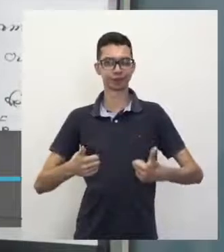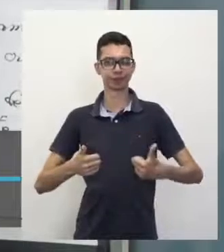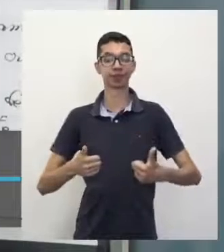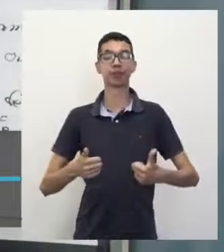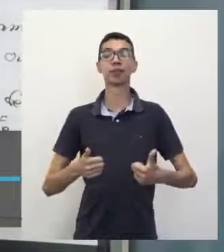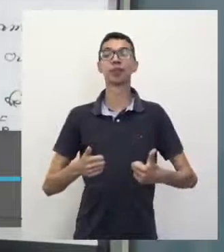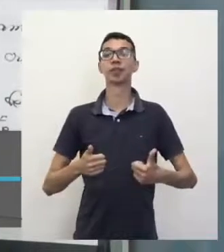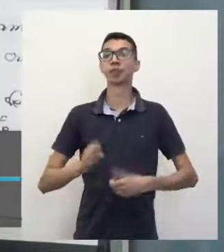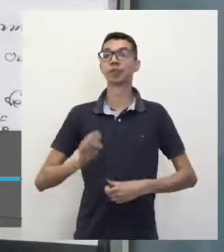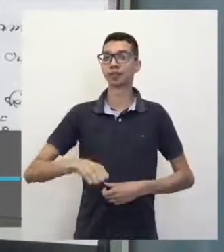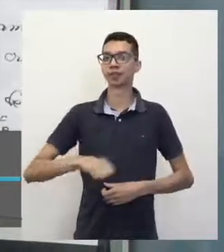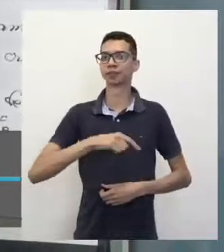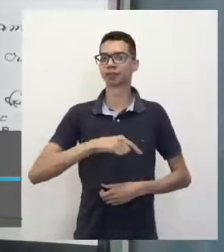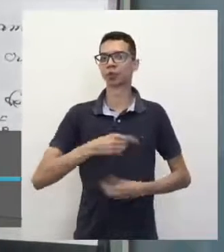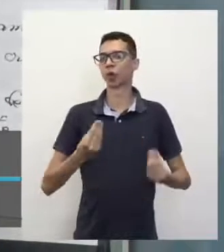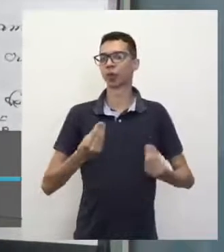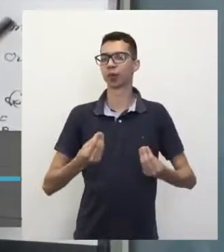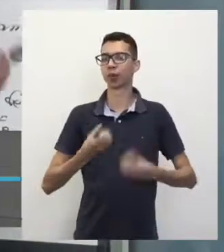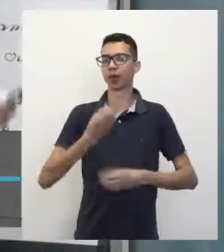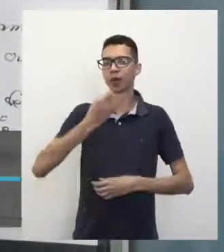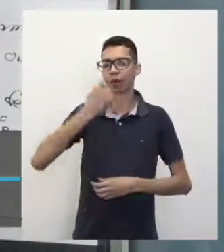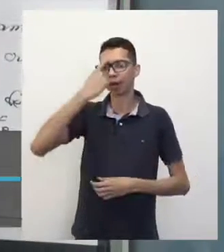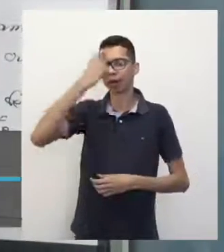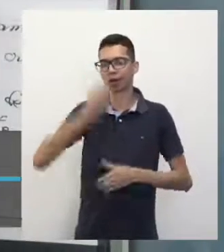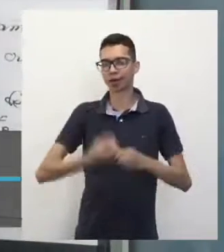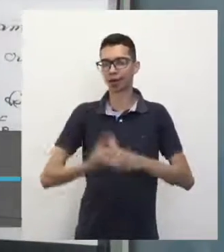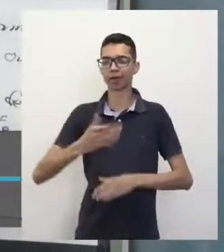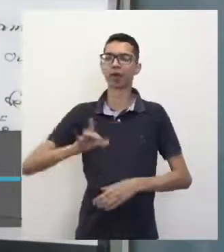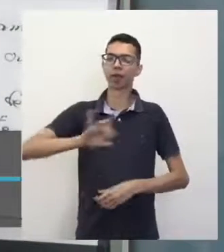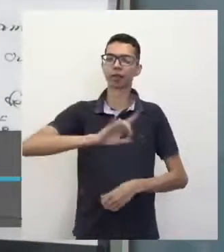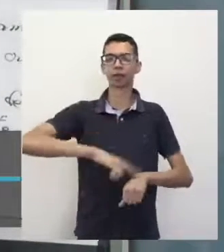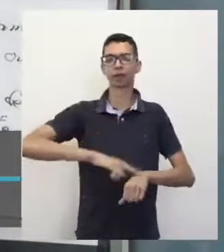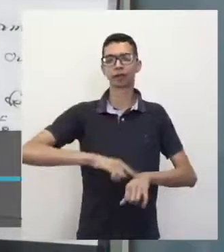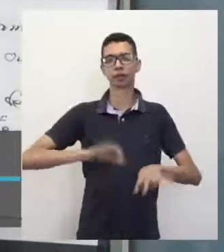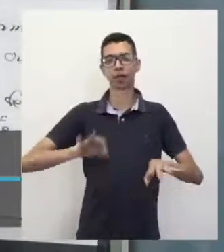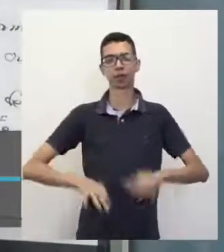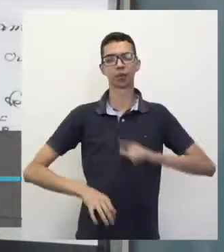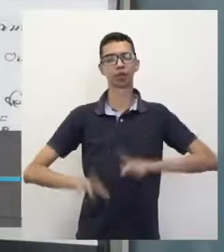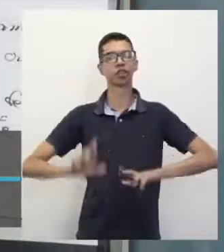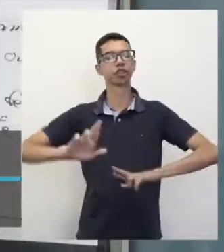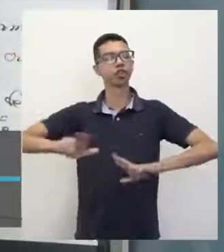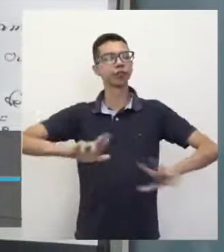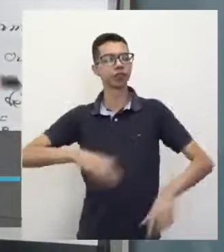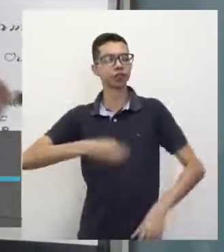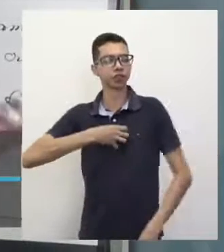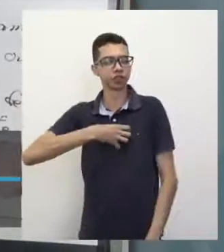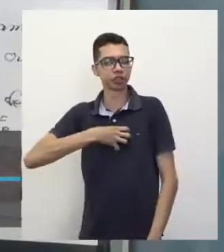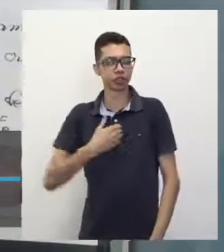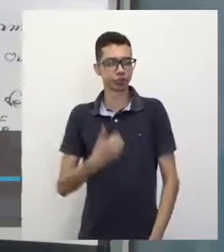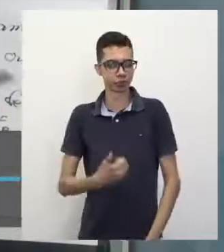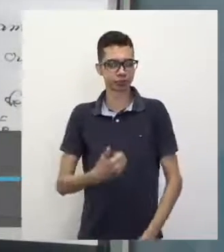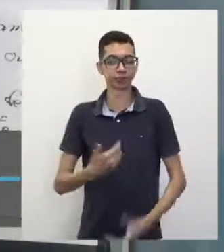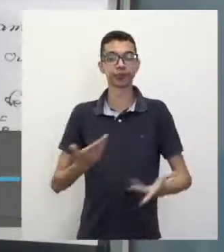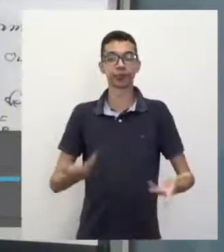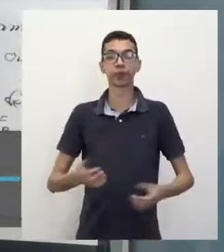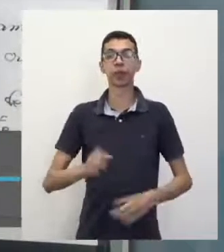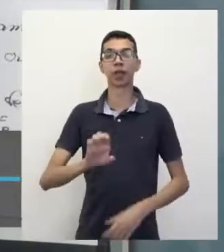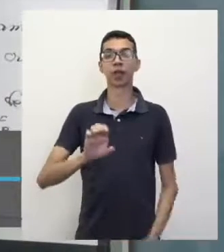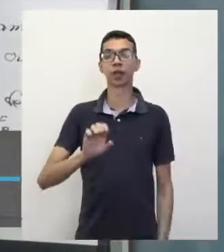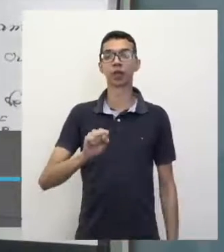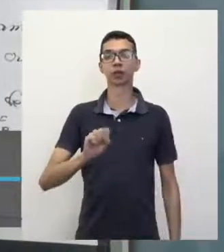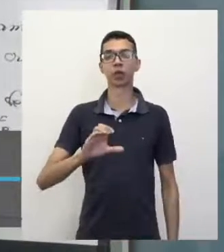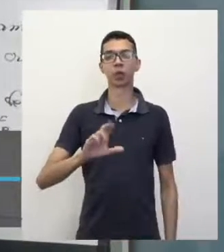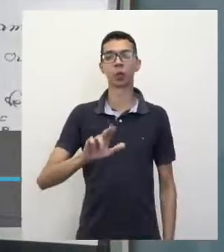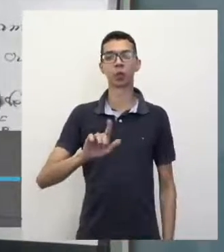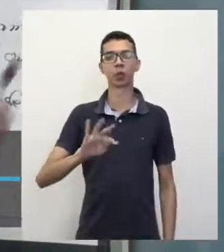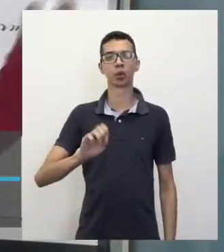aí de criação, né? Cada um tem um tempo, uma forma diferente de fazer. Então, um escultor, geralmente, ele não vai